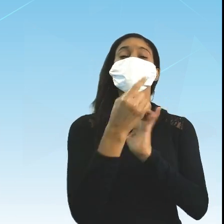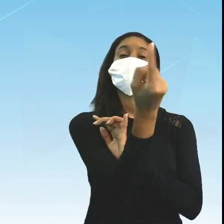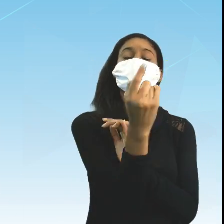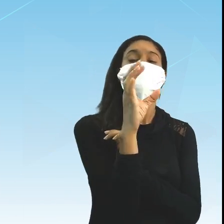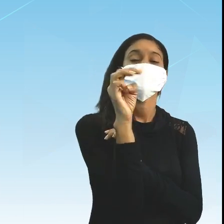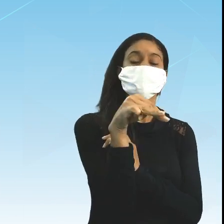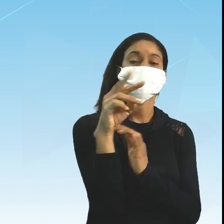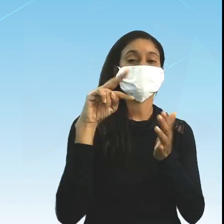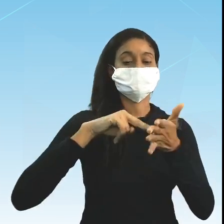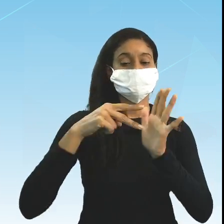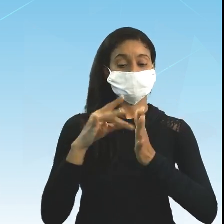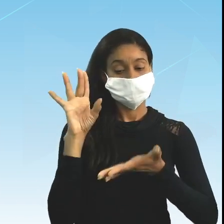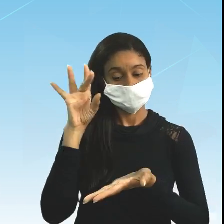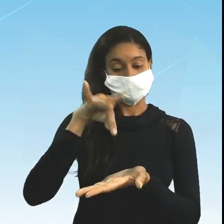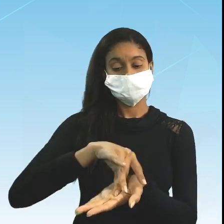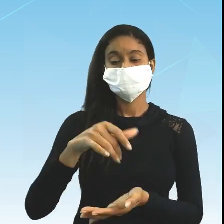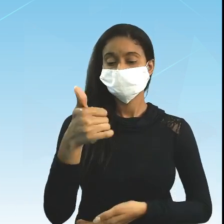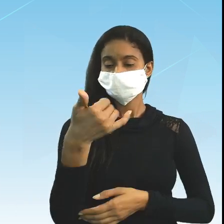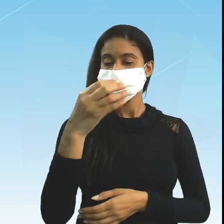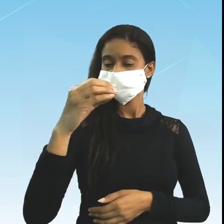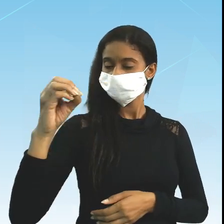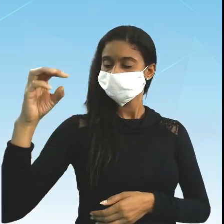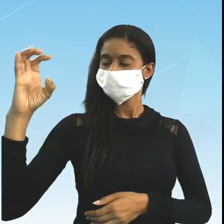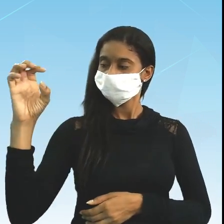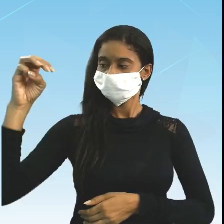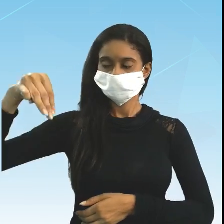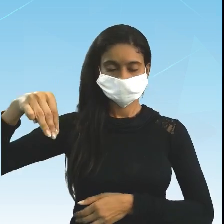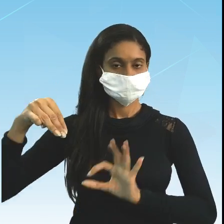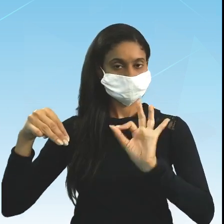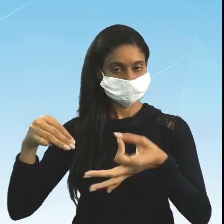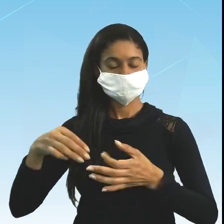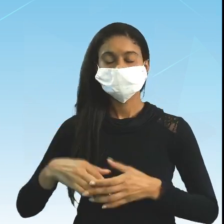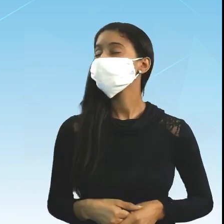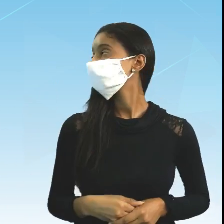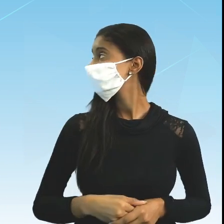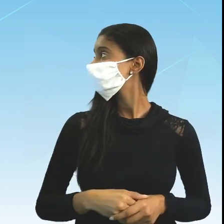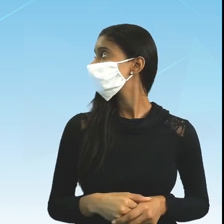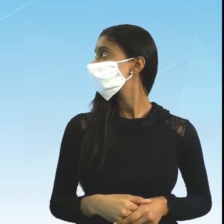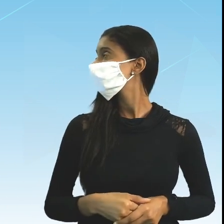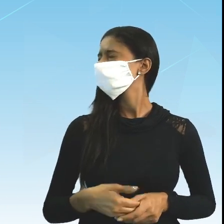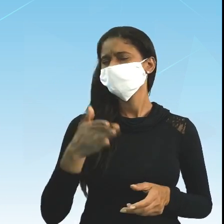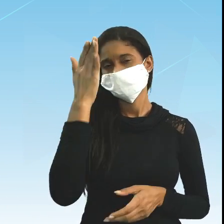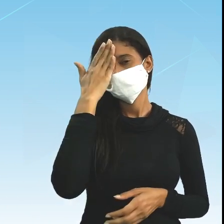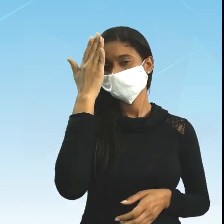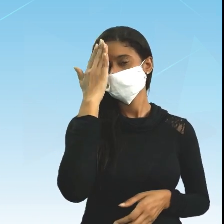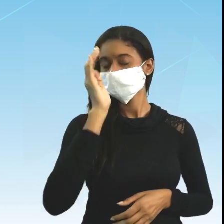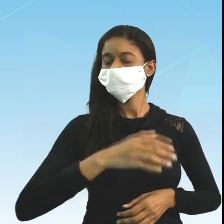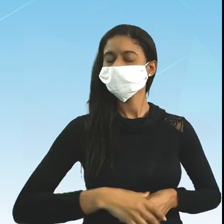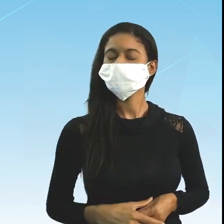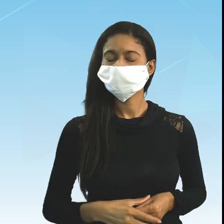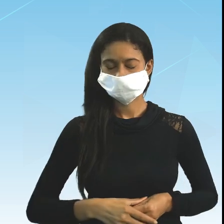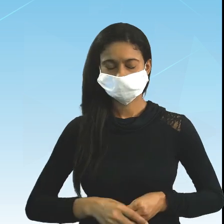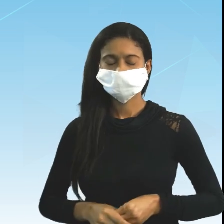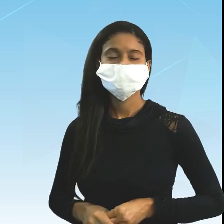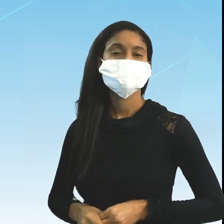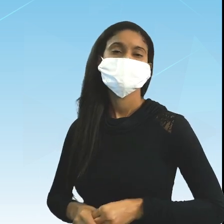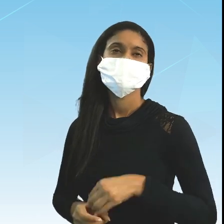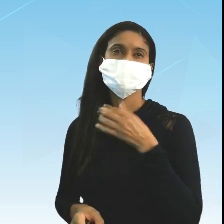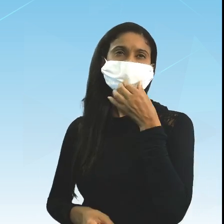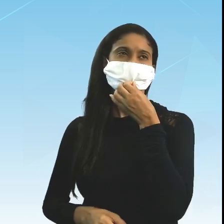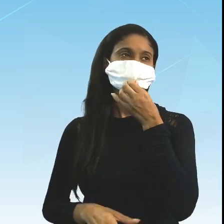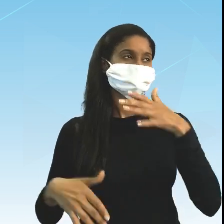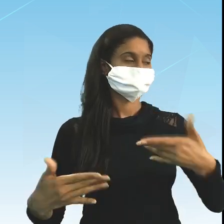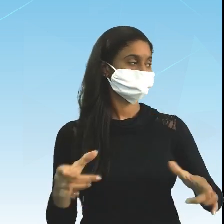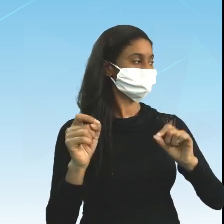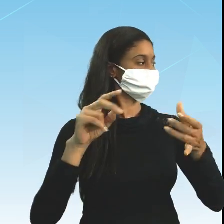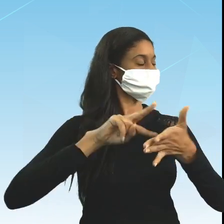Ou 1/100 centímetros equivale a 1/100 centímetros. Deu para entender, meus amores? Então, o